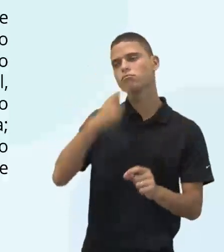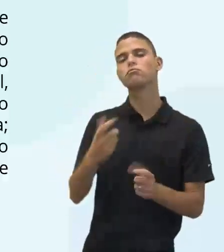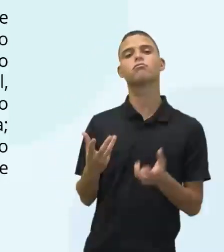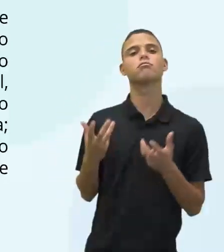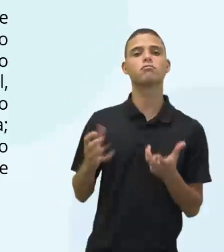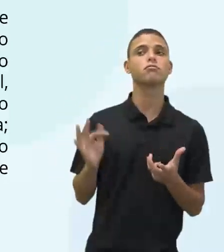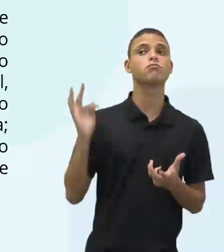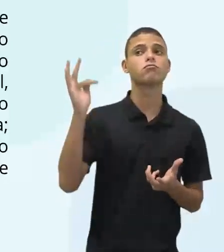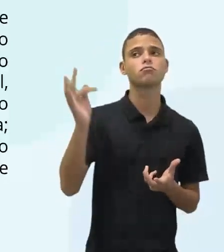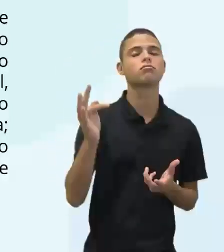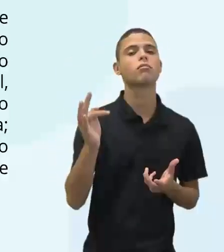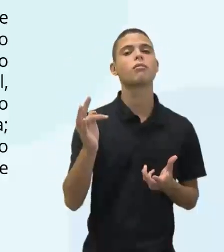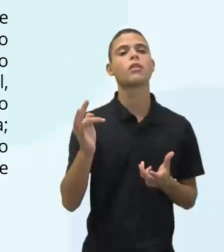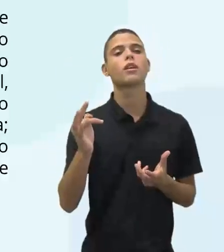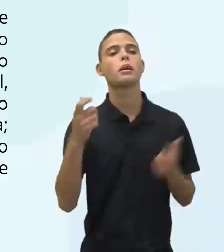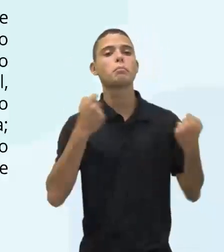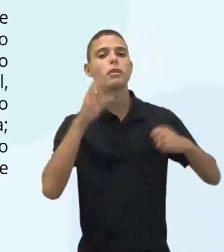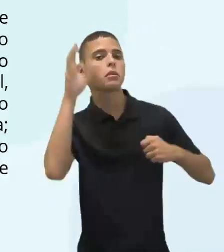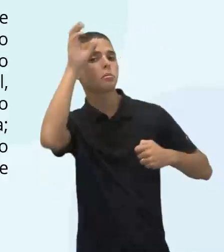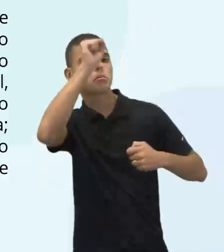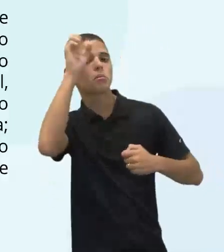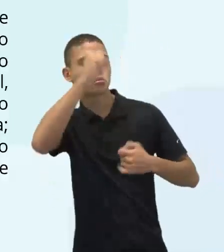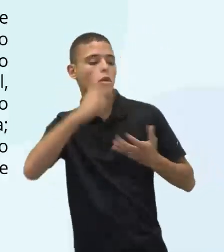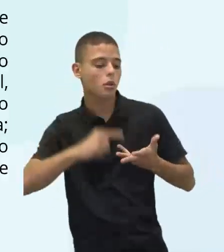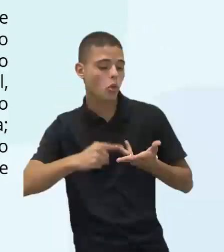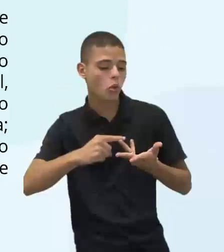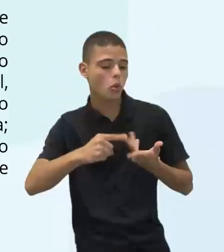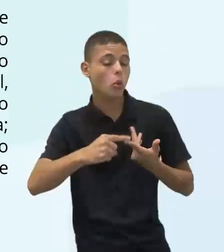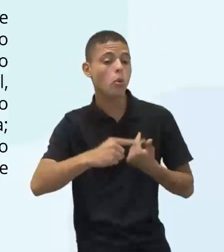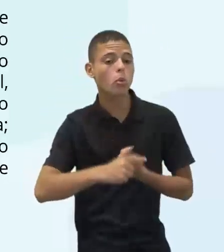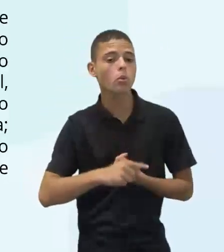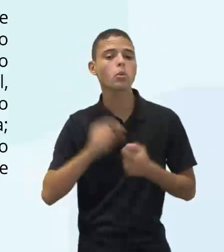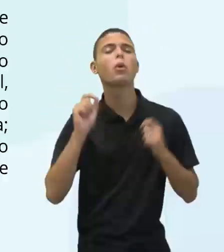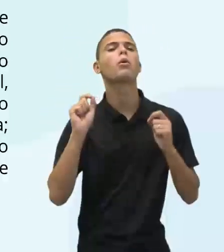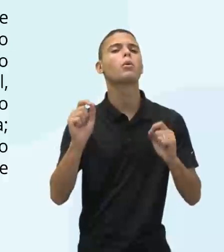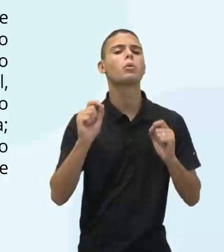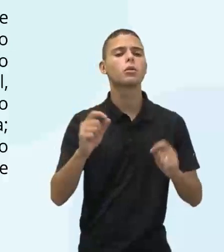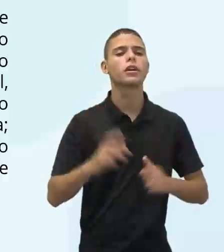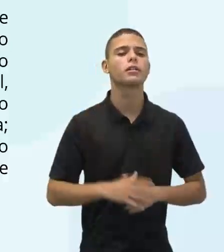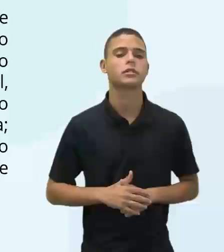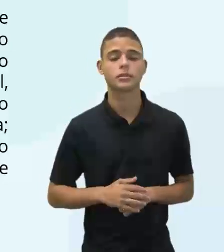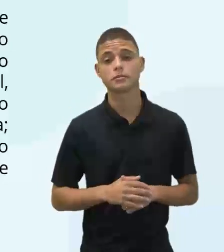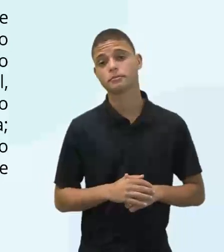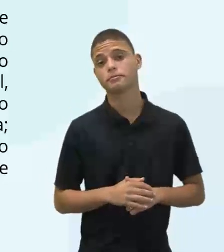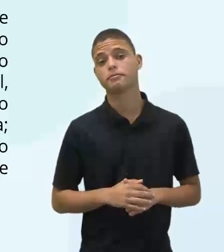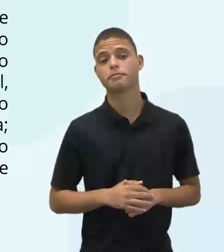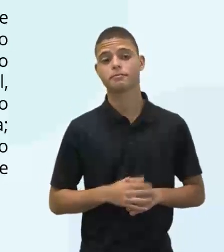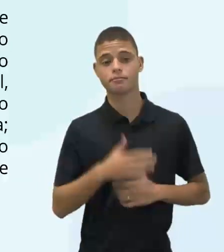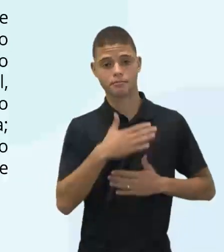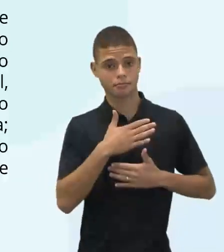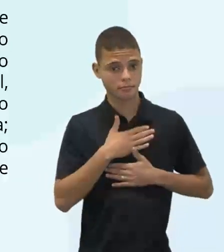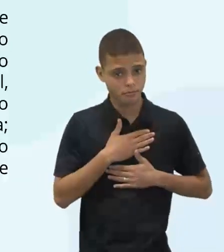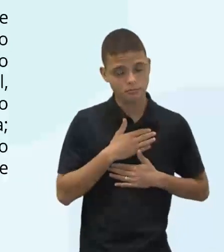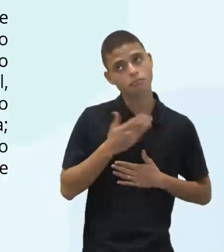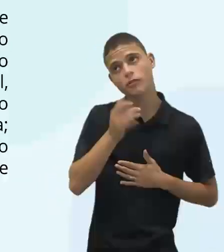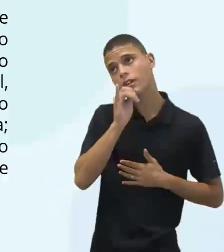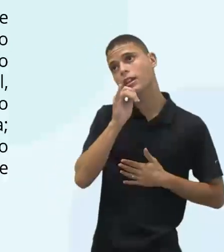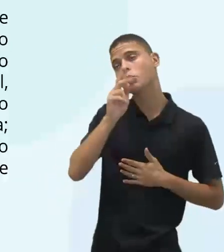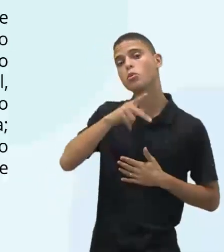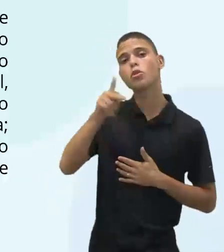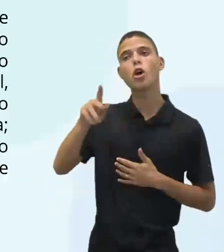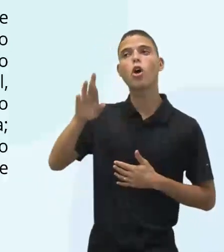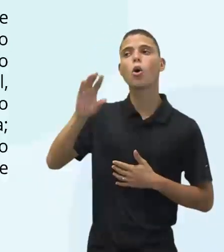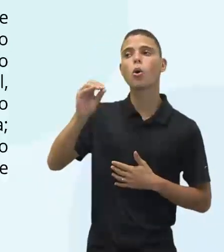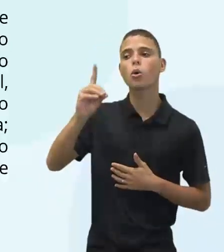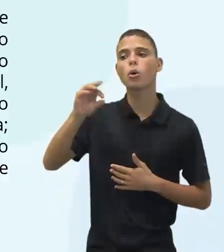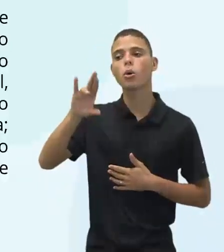necessito, né? Que é bem ligado aí a coisa, né? As aprendizagens de que necessito. Eu, professor Rodrigo, tem muitas coisas na escola